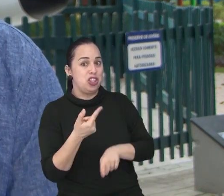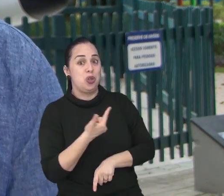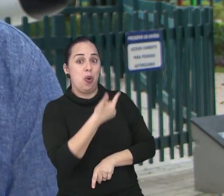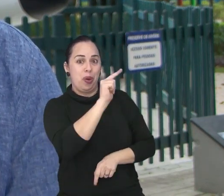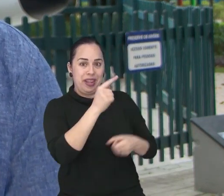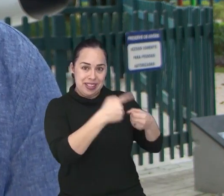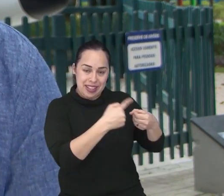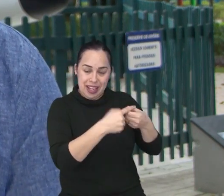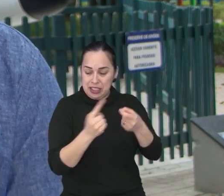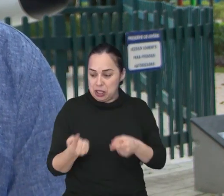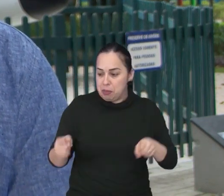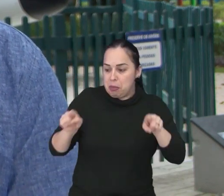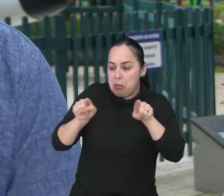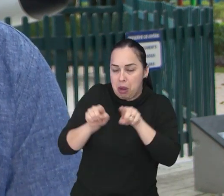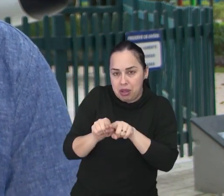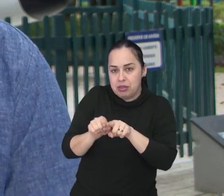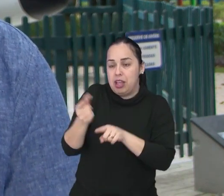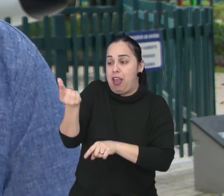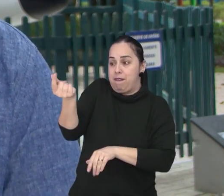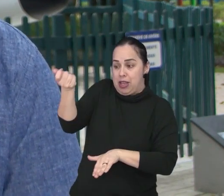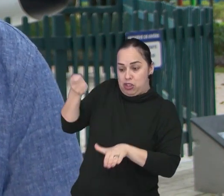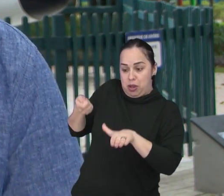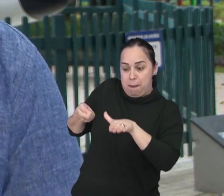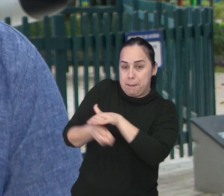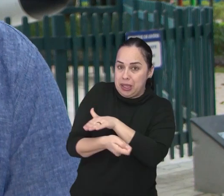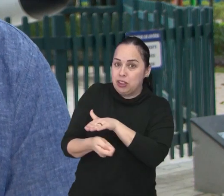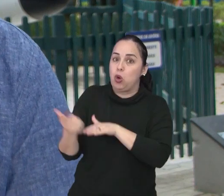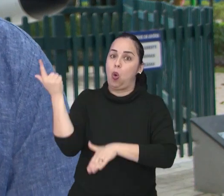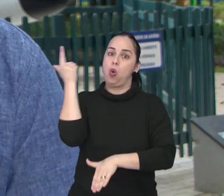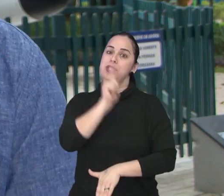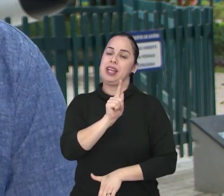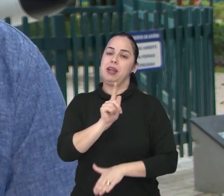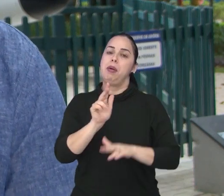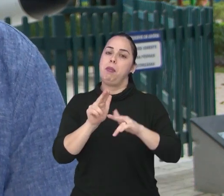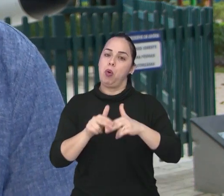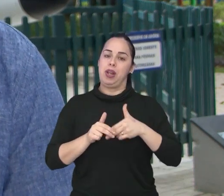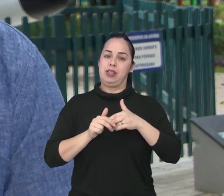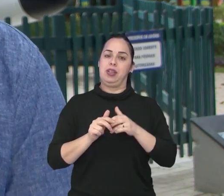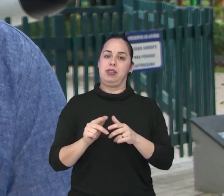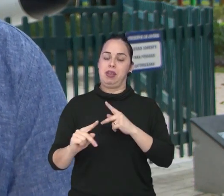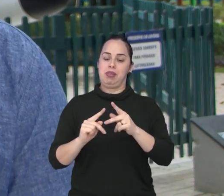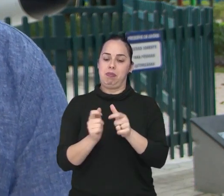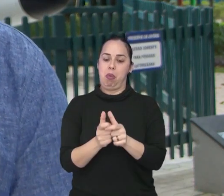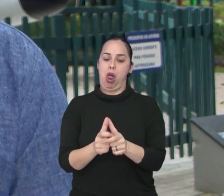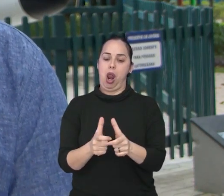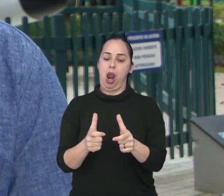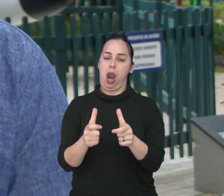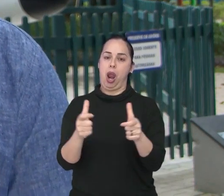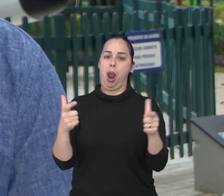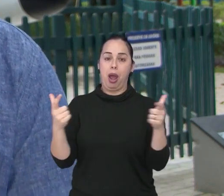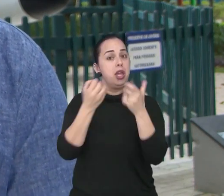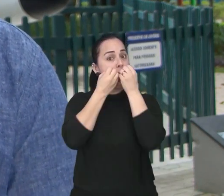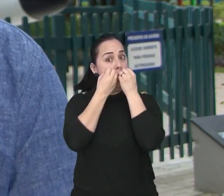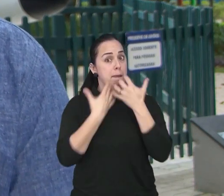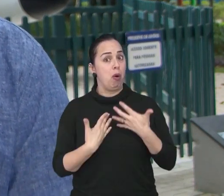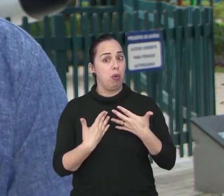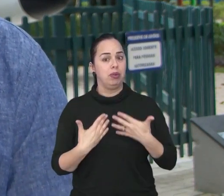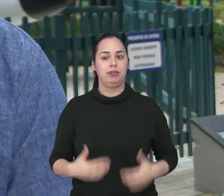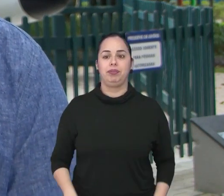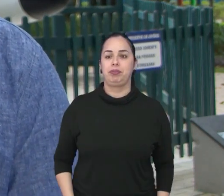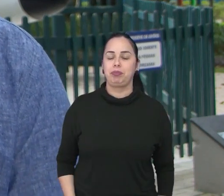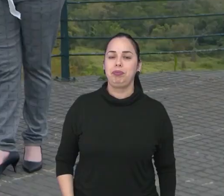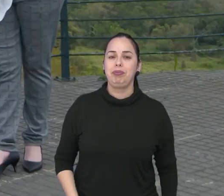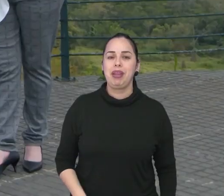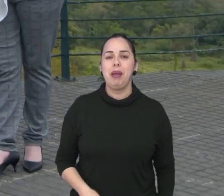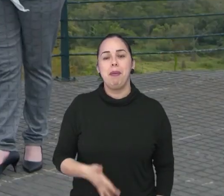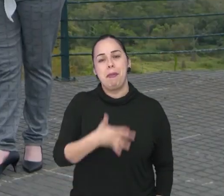suas cidades de origem, ele acaba atraindo mais investimentos, e São José com isso vai crescendo e diversificando, o que é muito bom para a